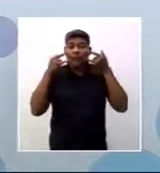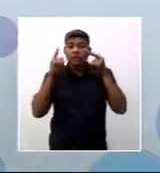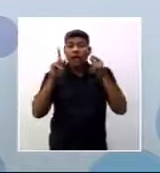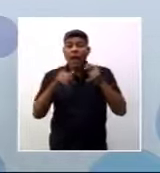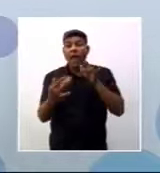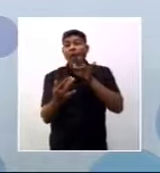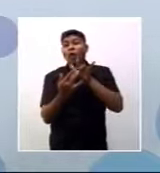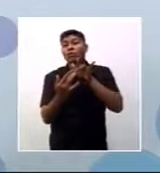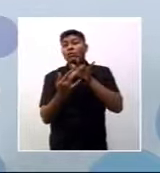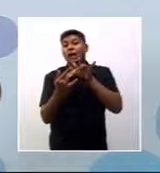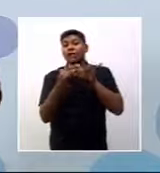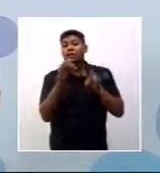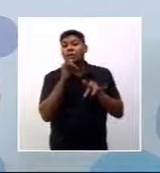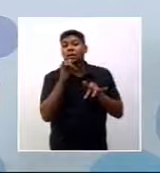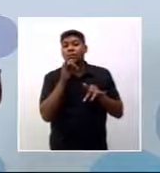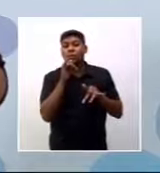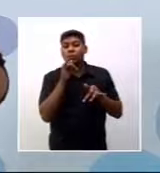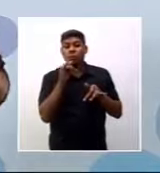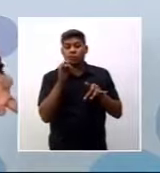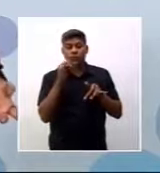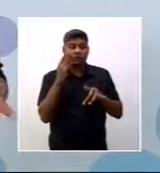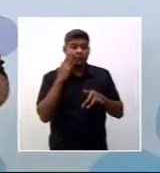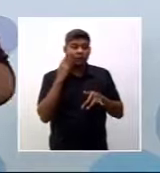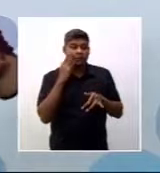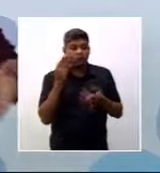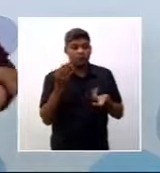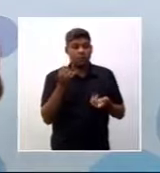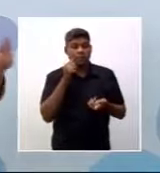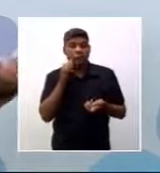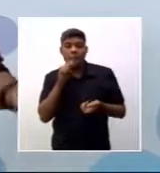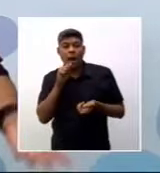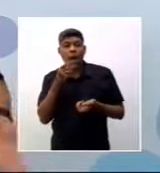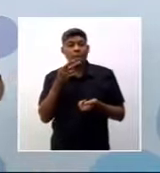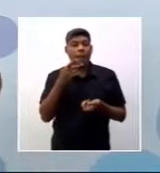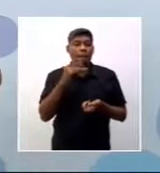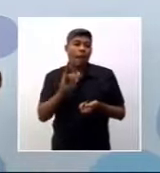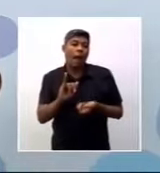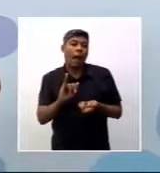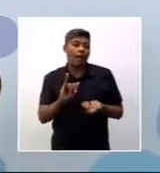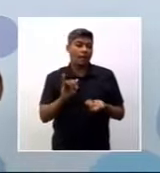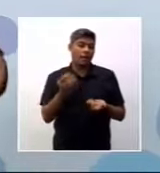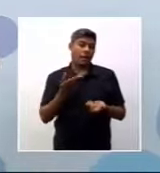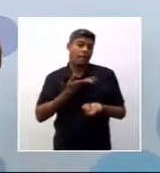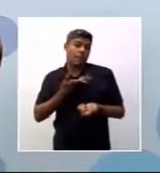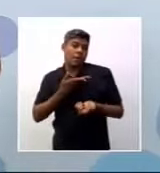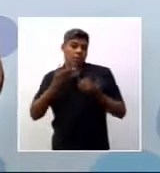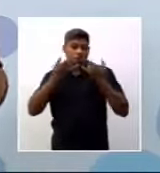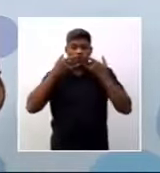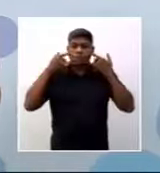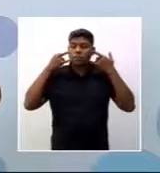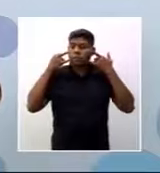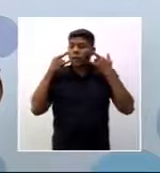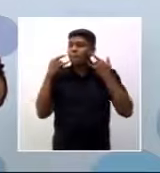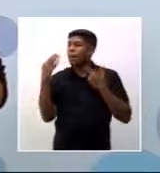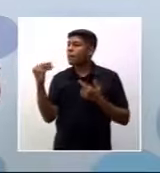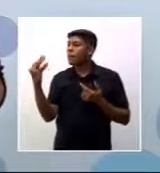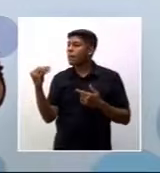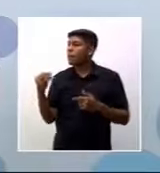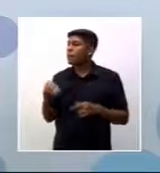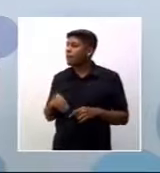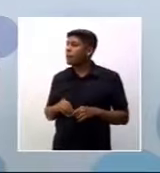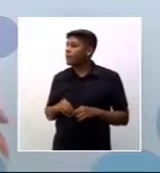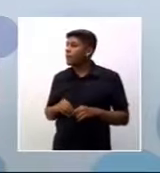né você não fica na na sua casa com não sei quem mora com vocês não são bem seu pai seu irmão seu amigo de máscara falando com ele